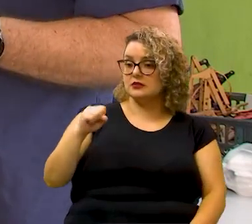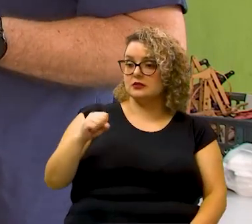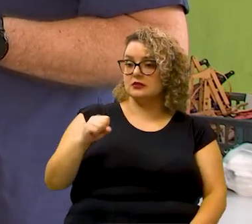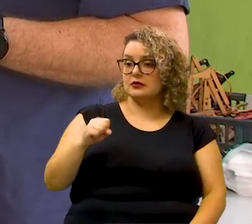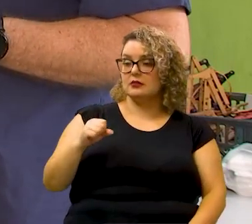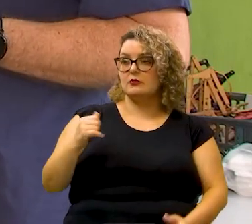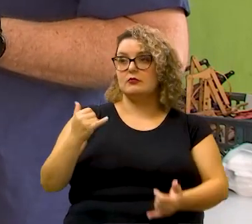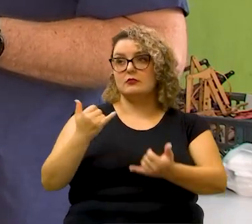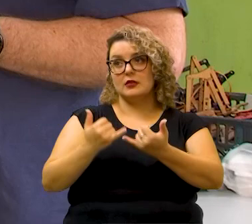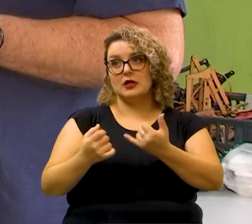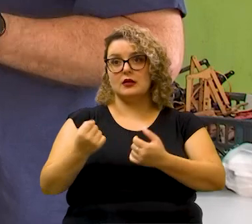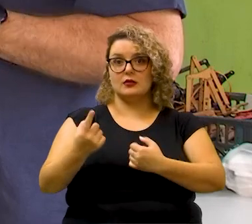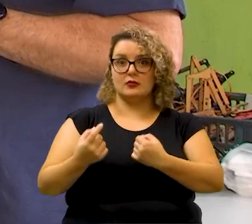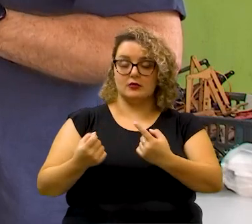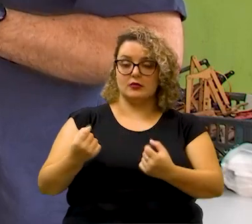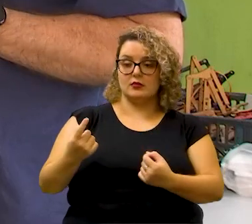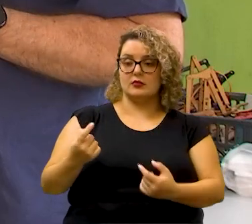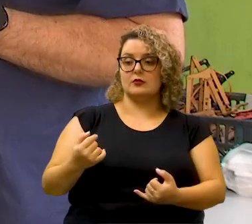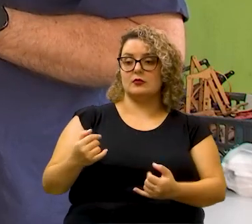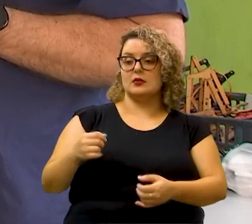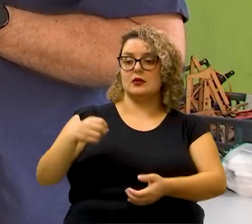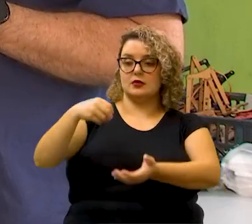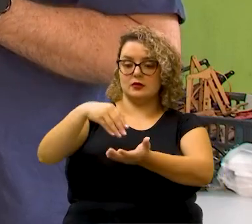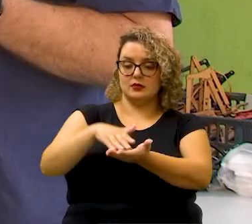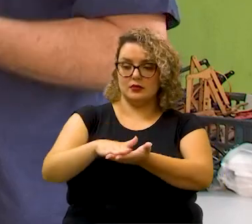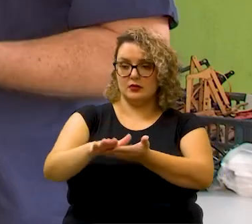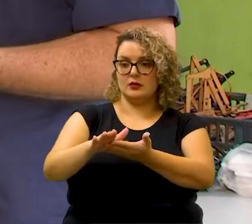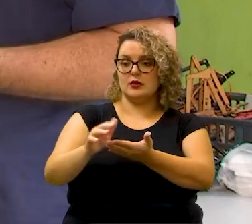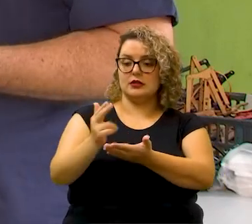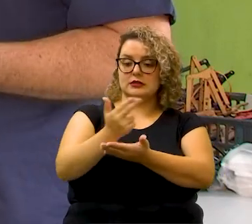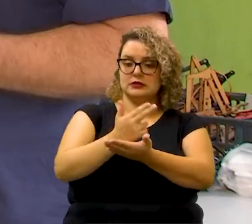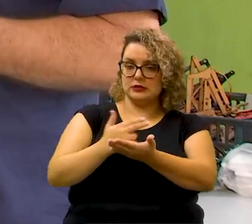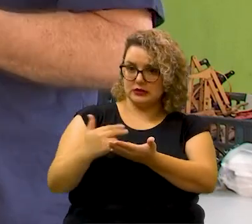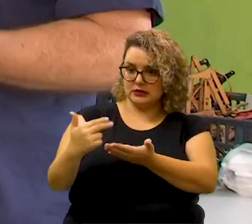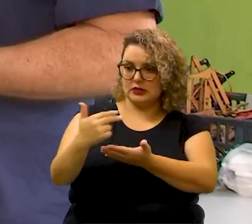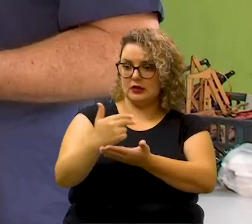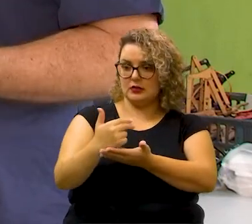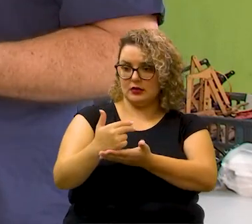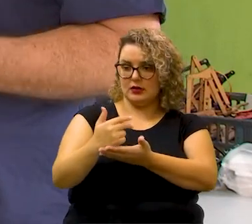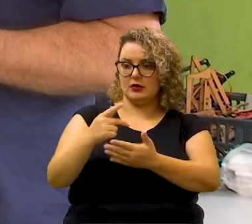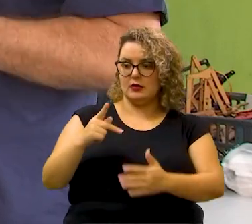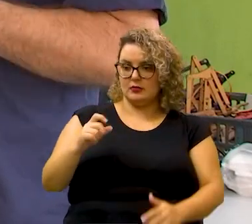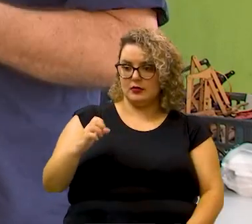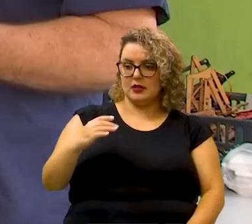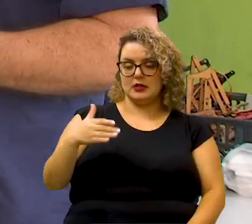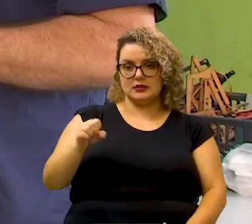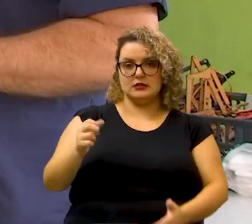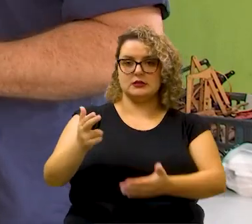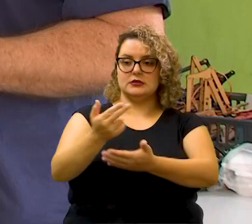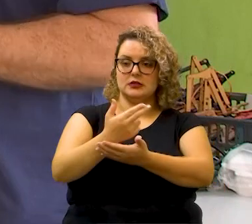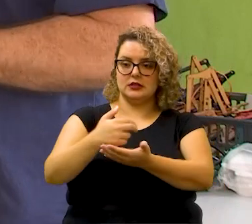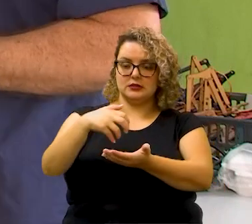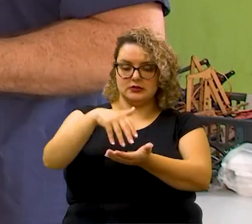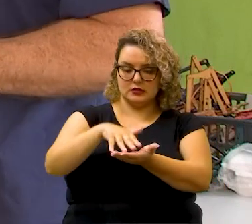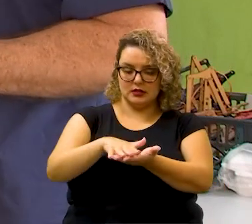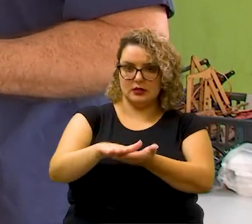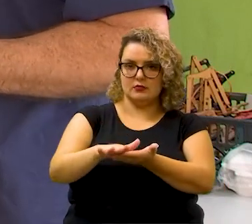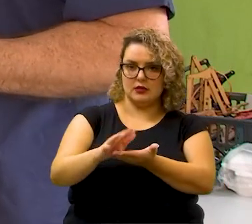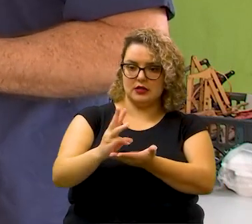Sim. Algumas partes da impressora foram impressas, foram desenhadas, as peças foram desenhadas e